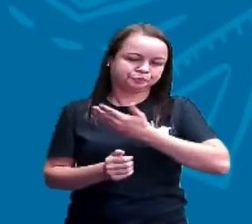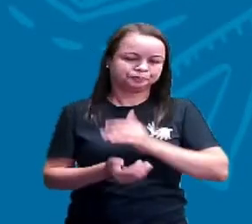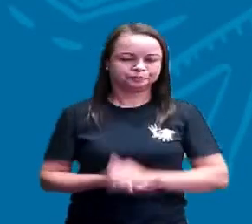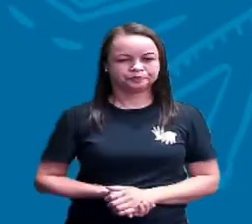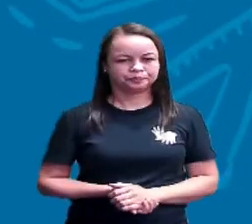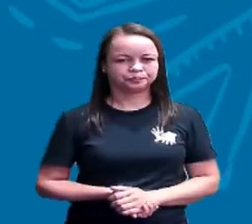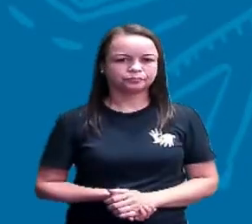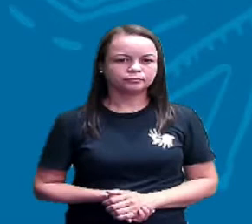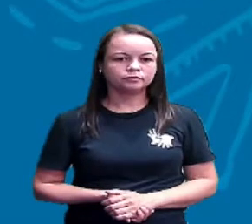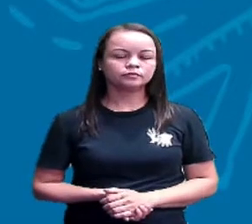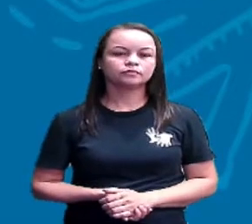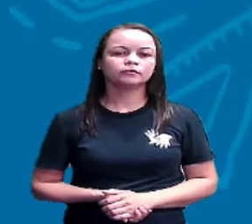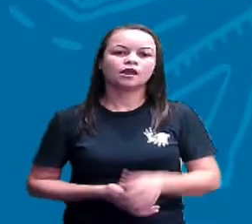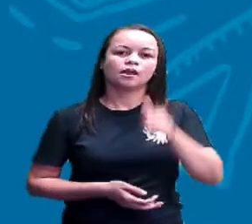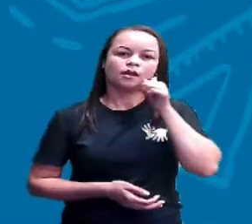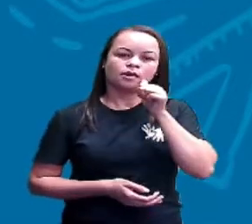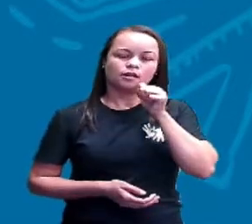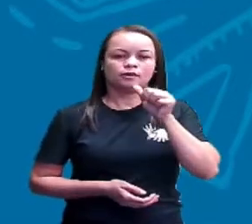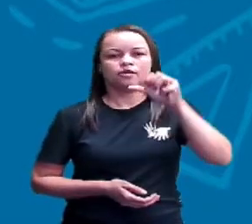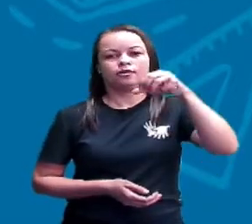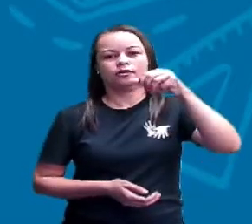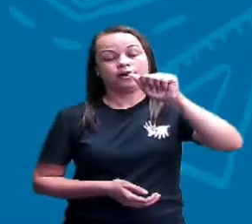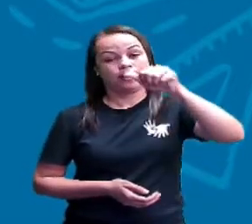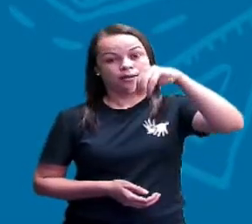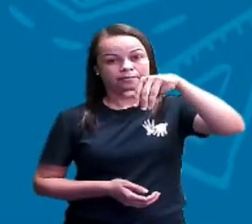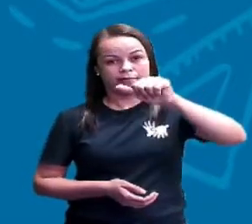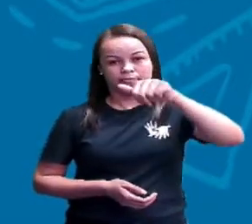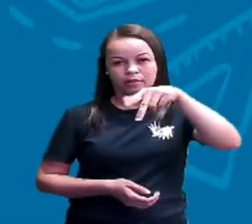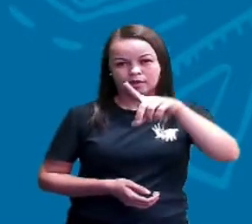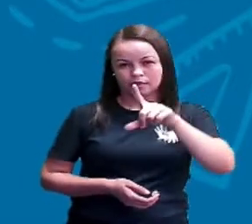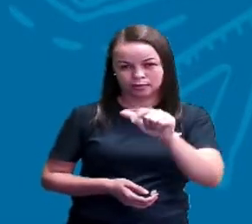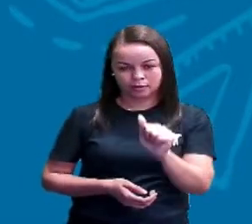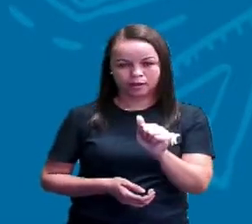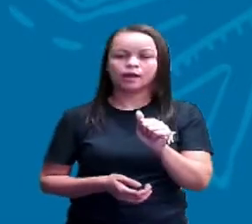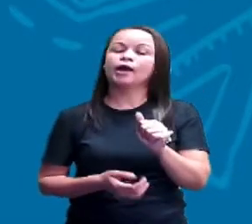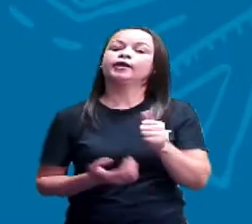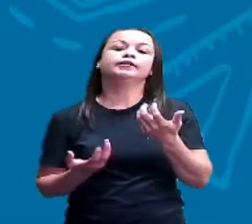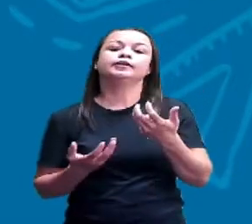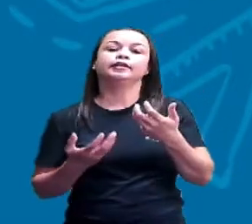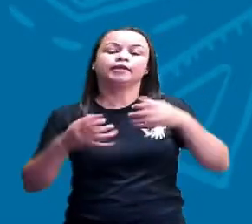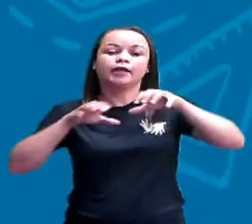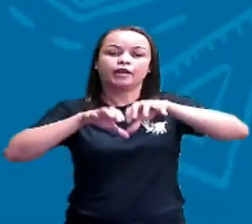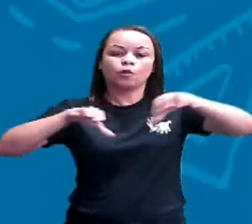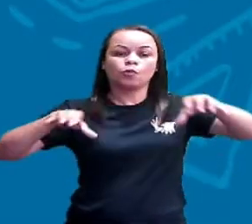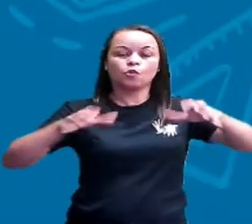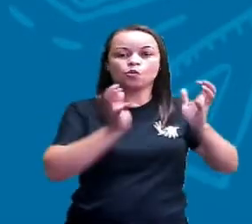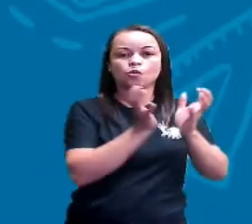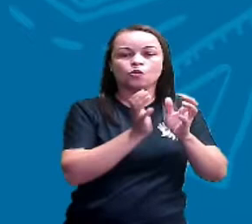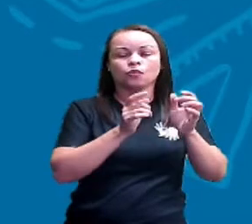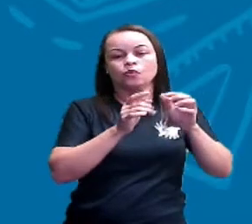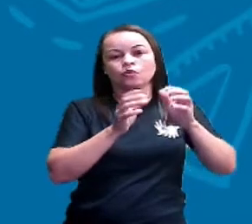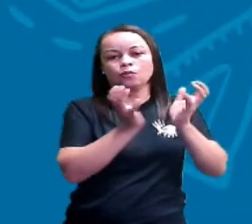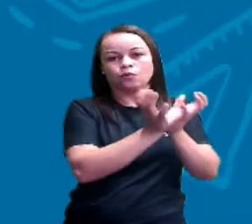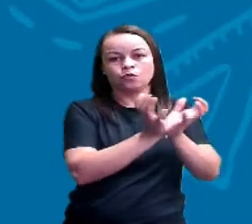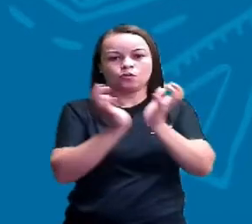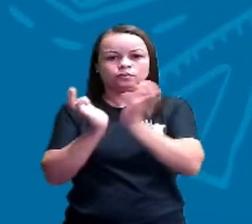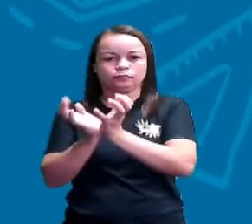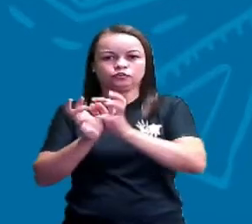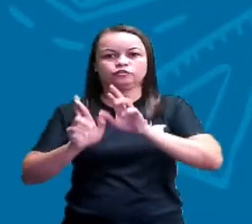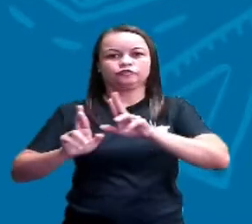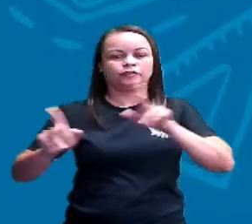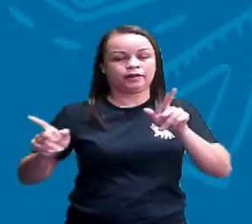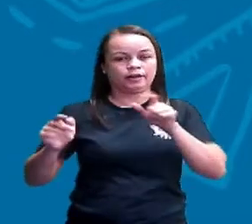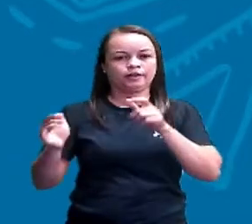Amanda, que era do time adversário de João, fez a mesma coisa. Pegou